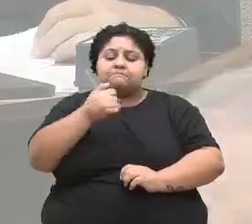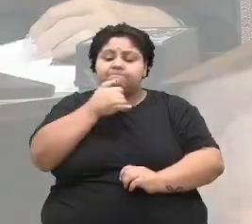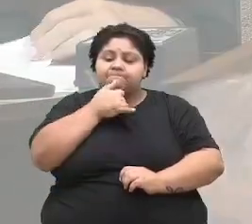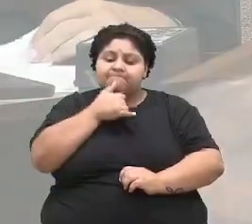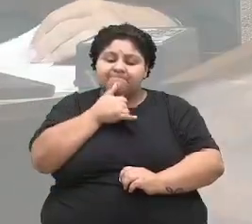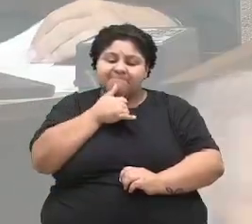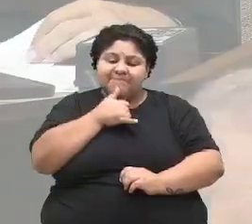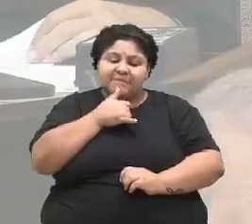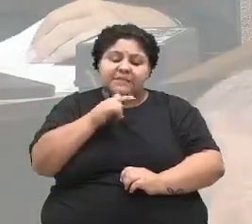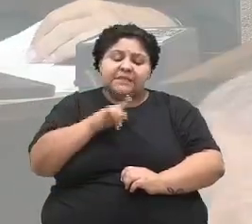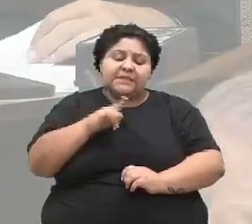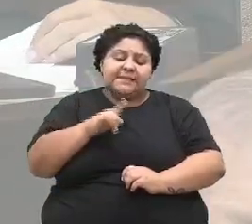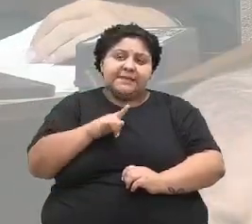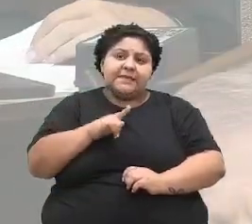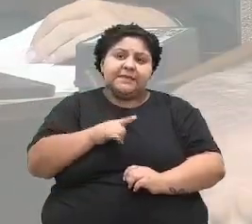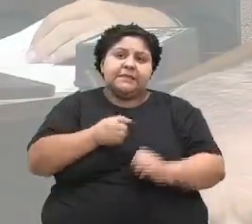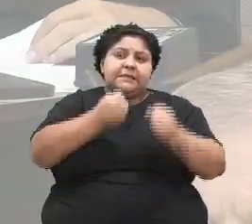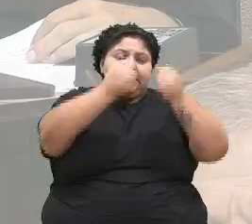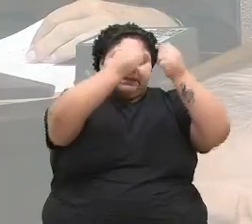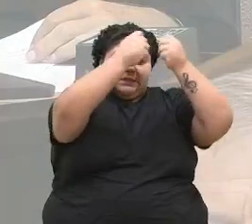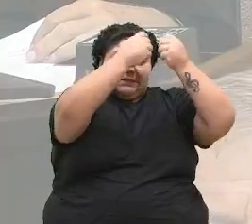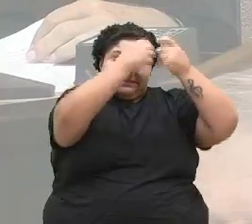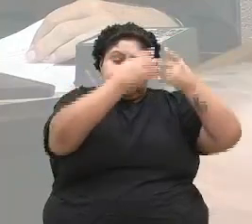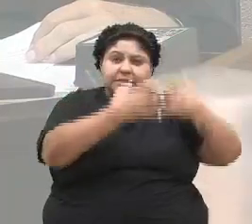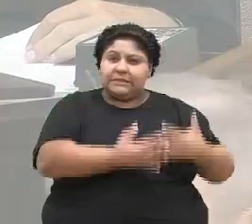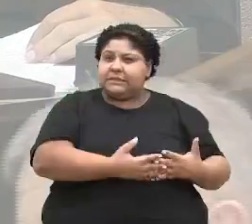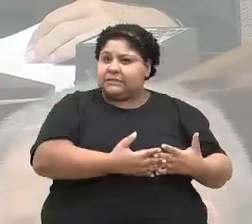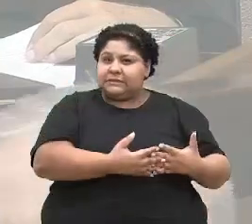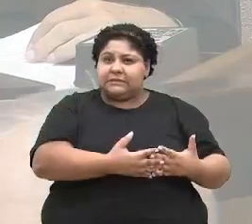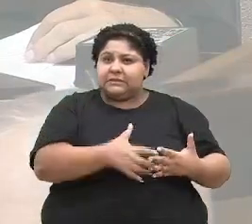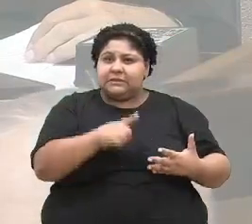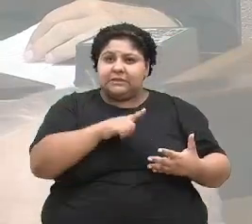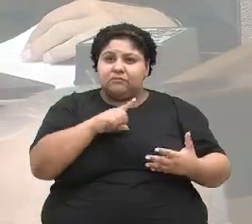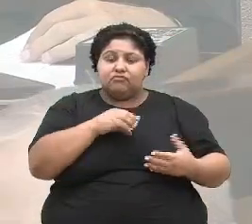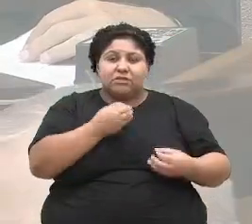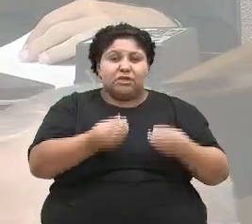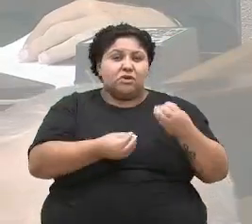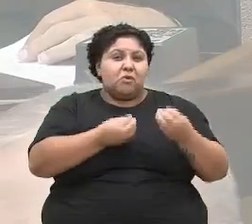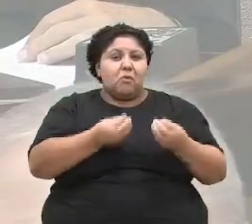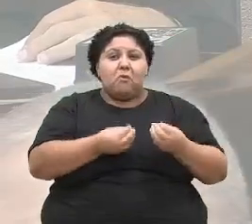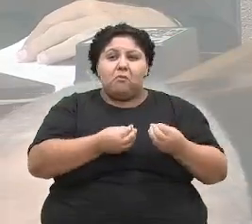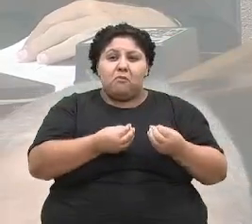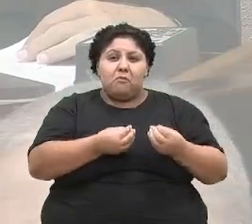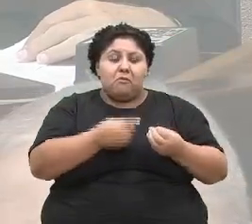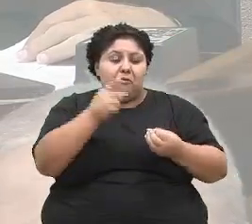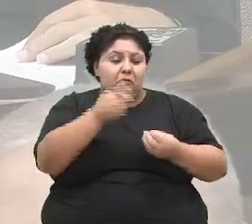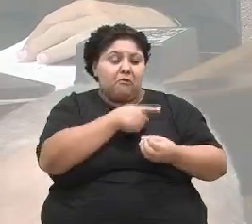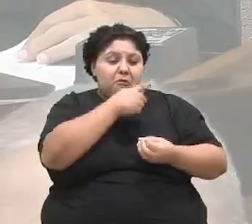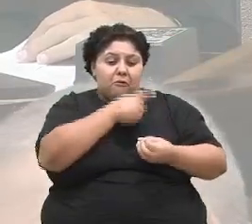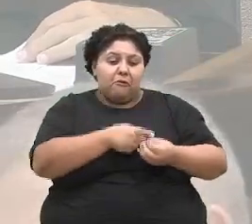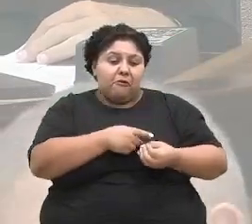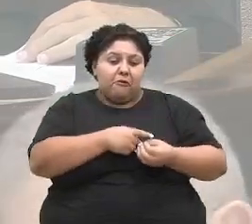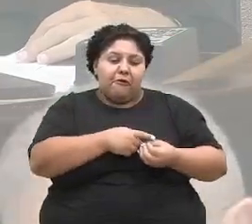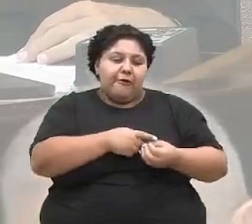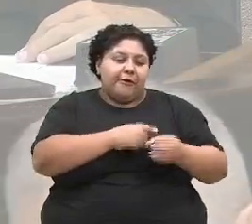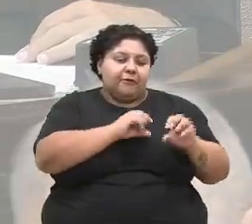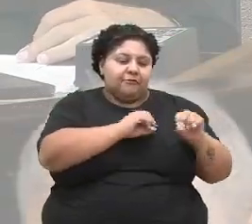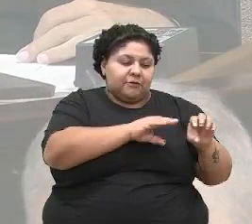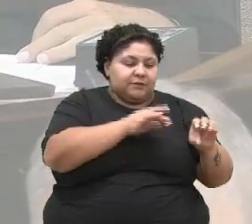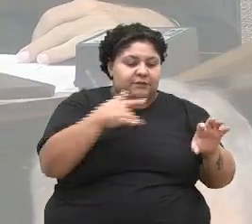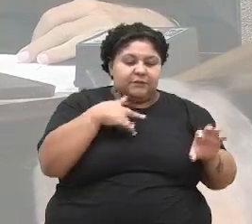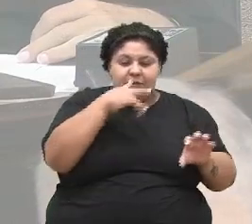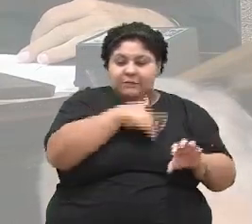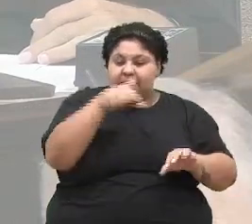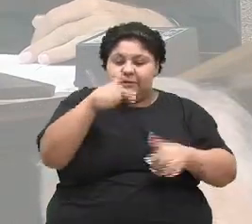que relatar situações inevitáveis como a situação da educação, da saúde, esse problema não é de